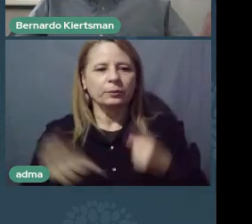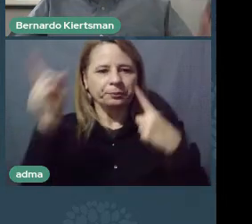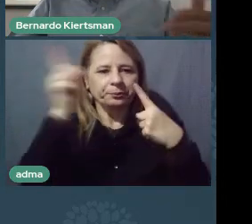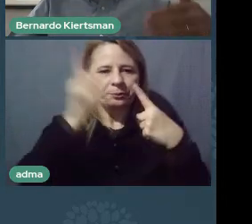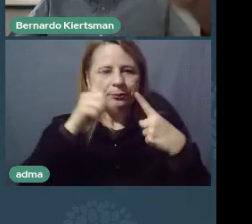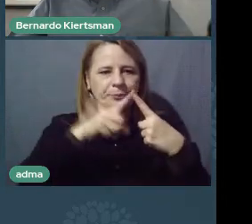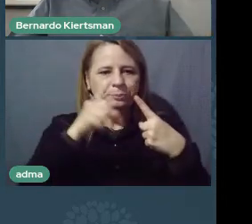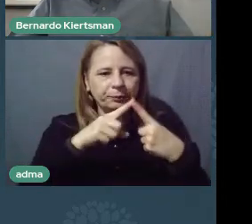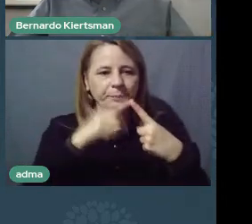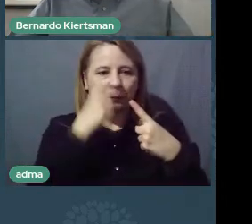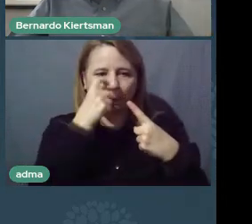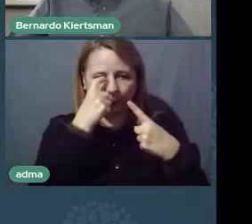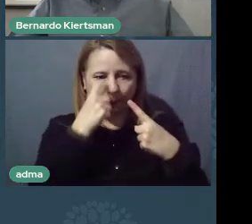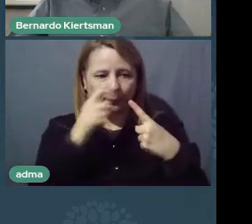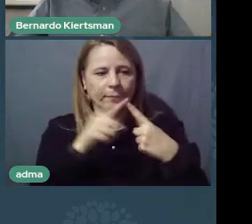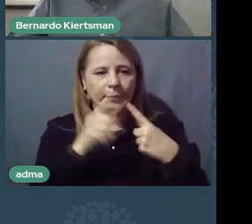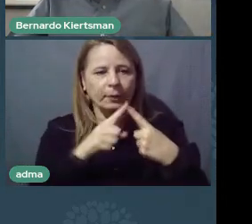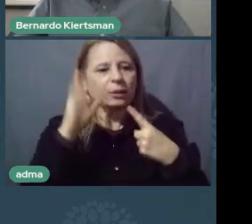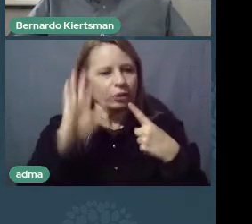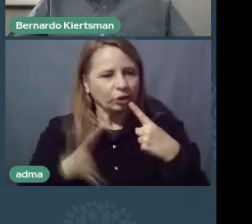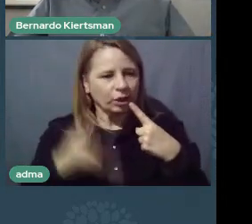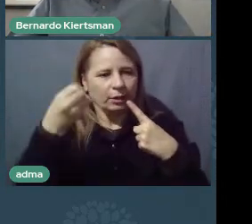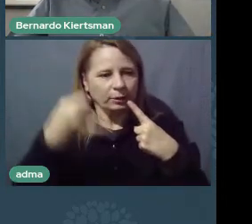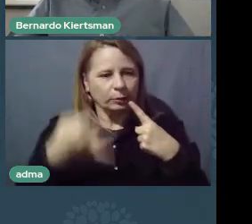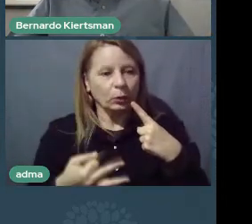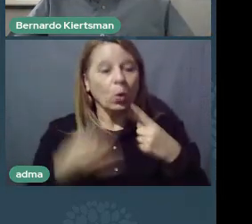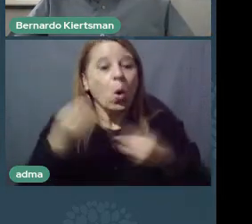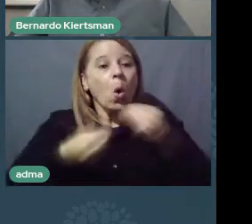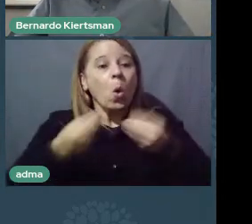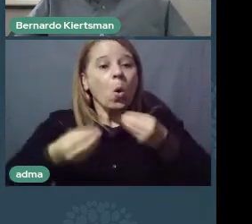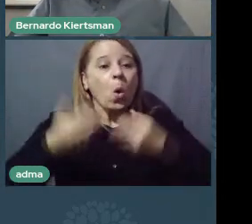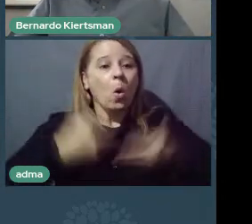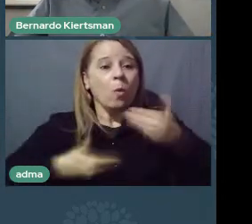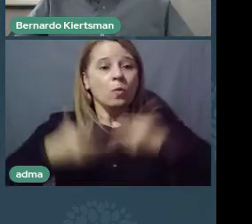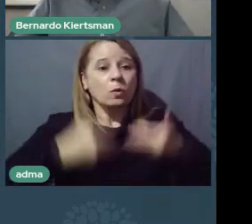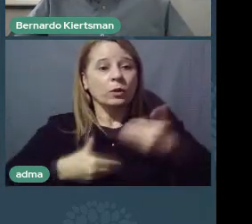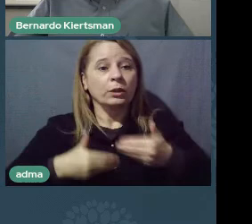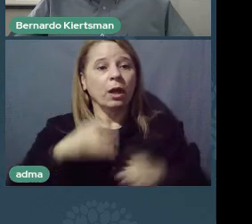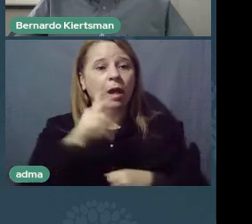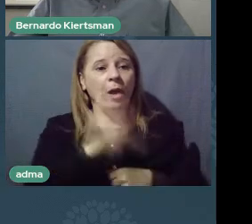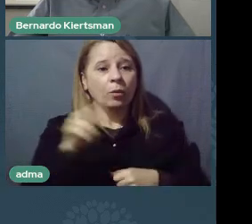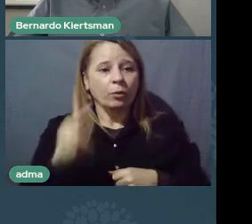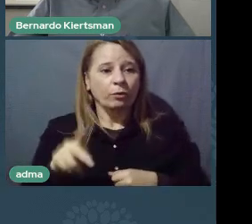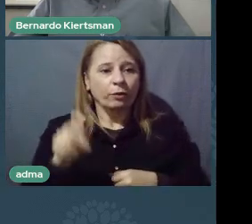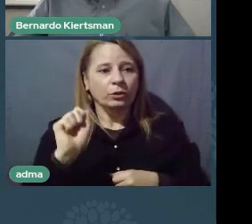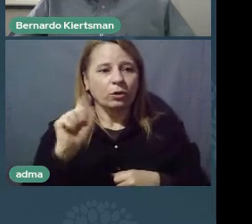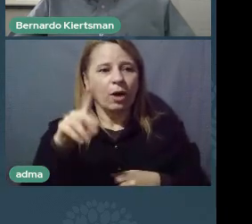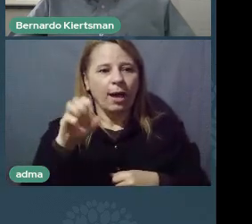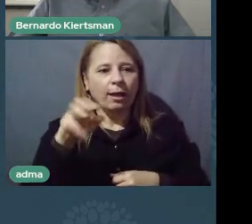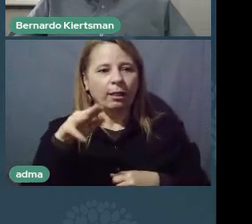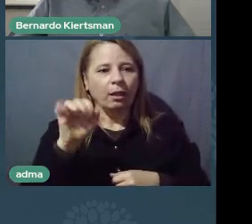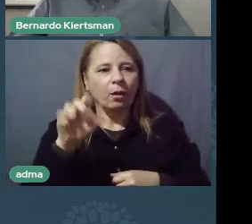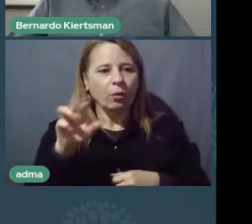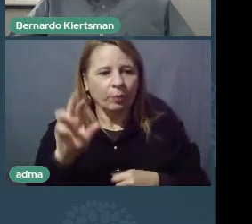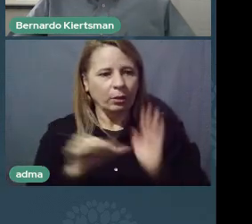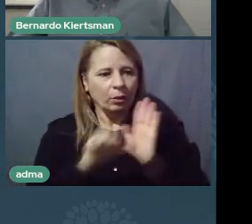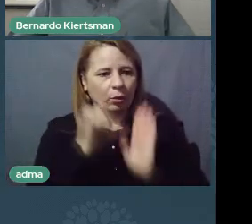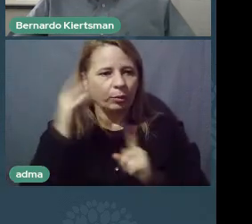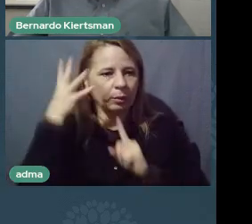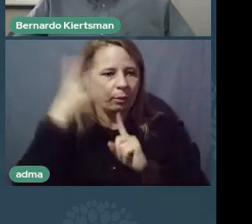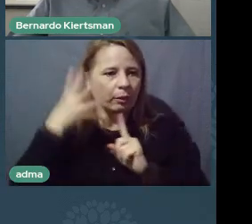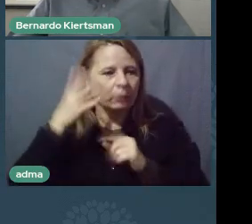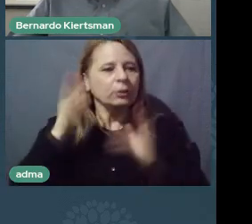cuidados inespecíficos, que já foi dito pelo professor Adelmir na aula